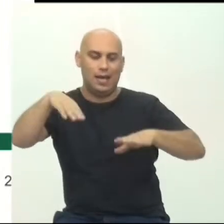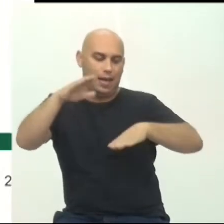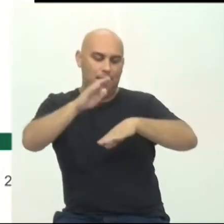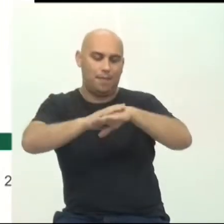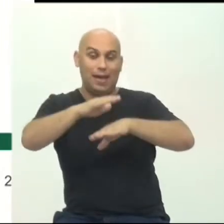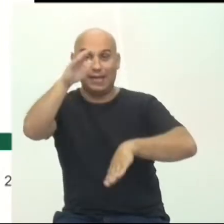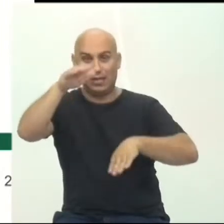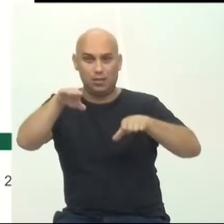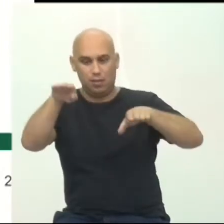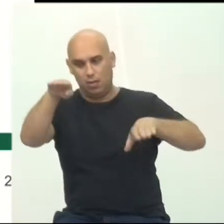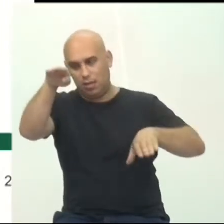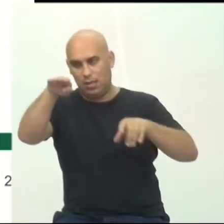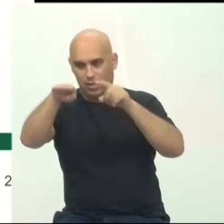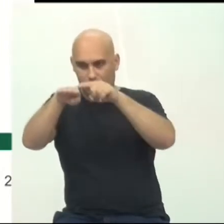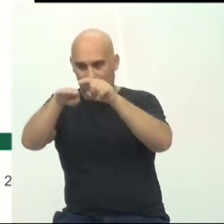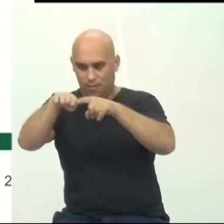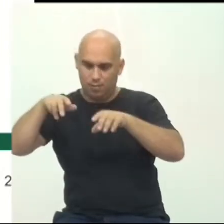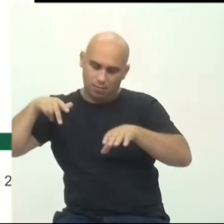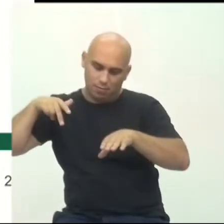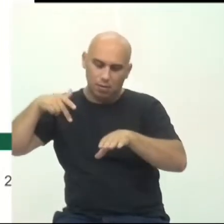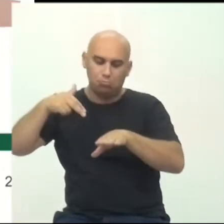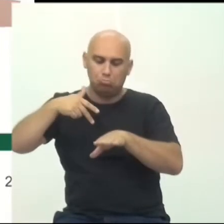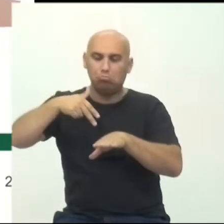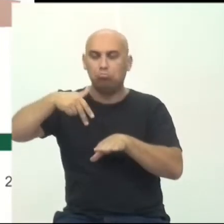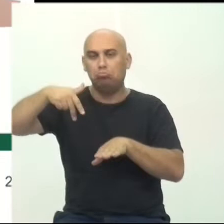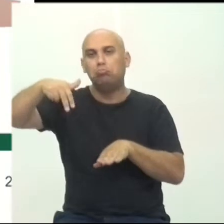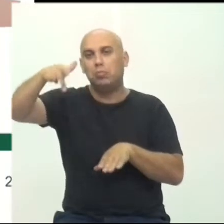que já funciona dessa forma.